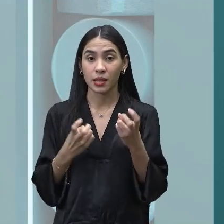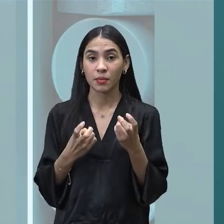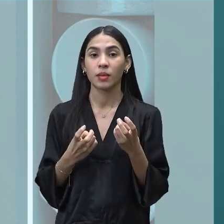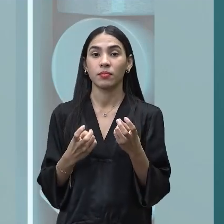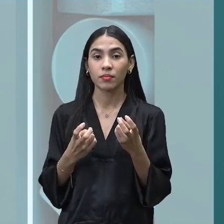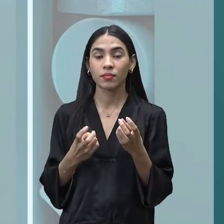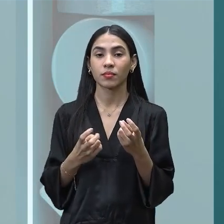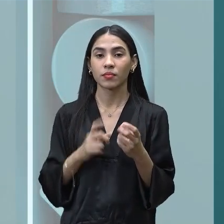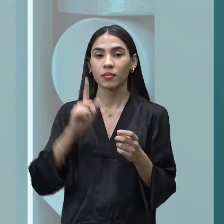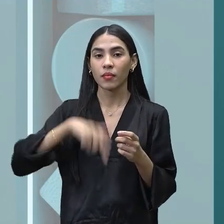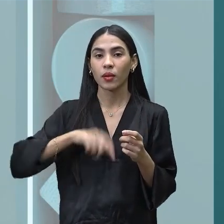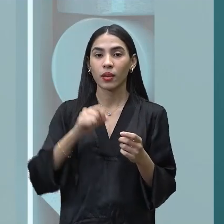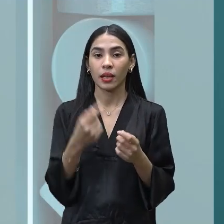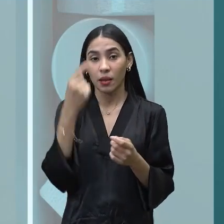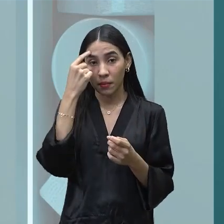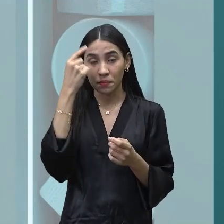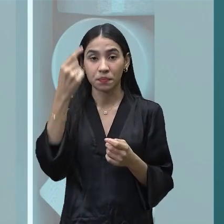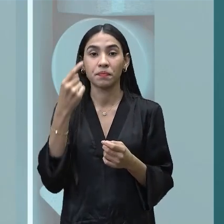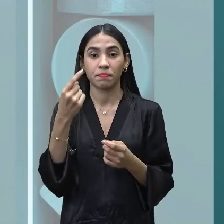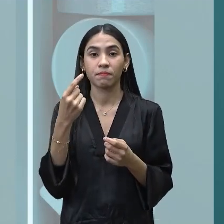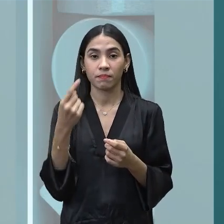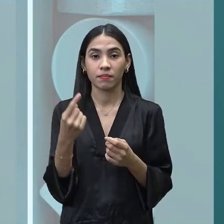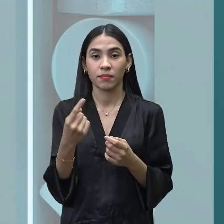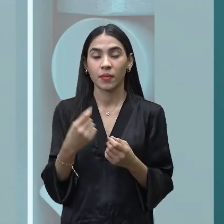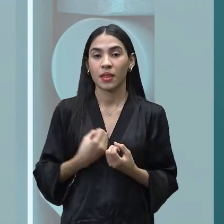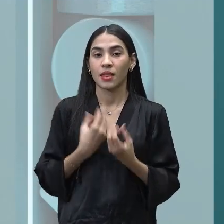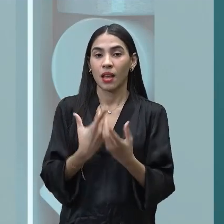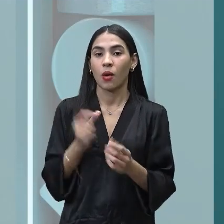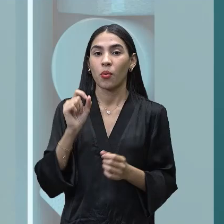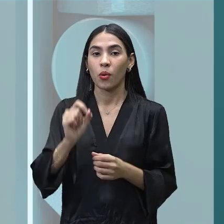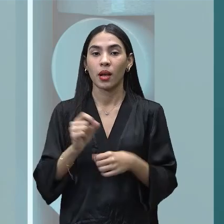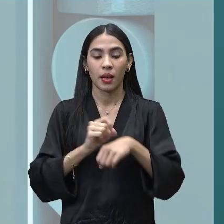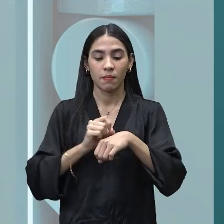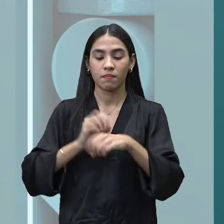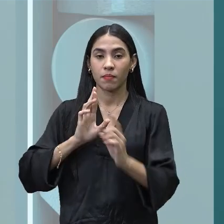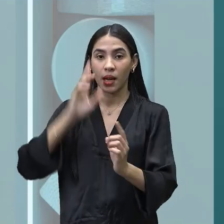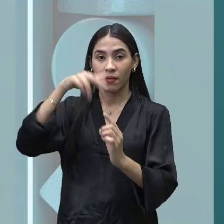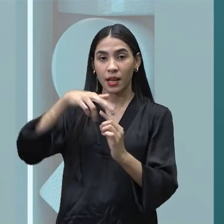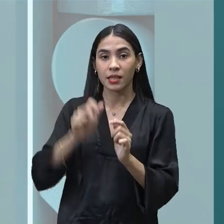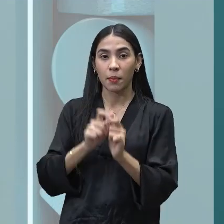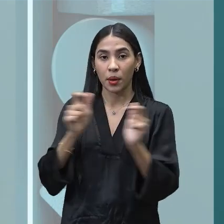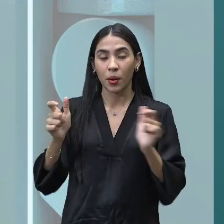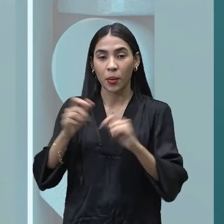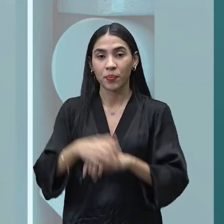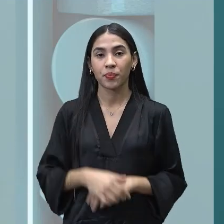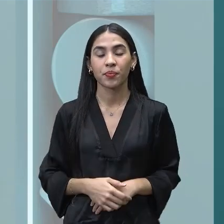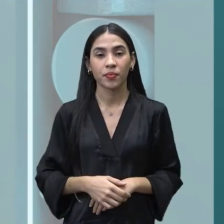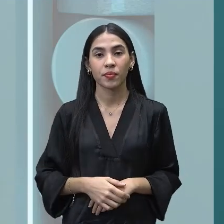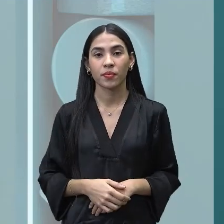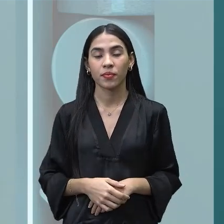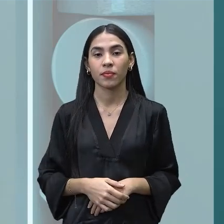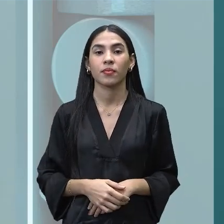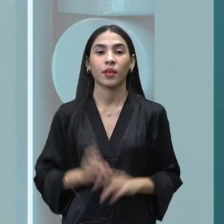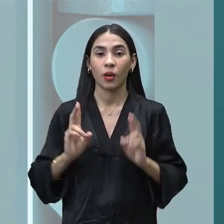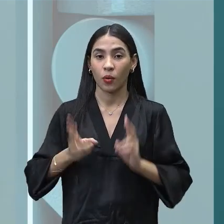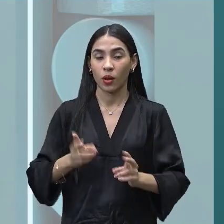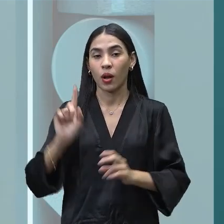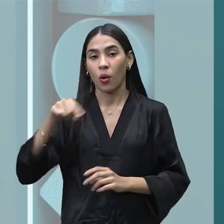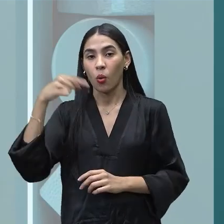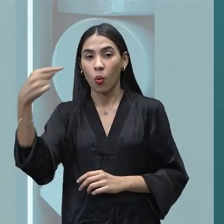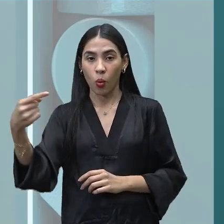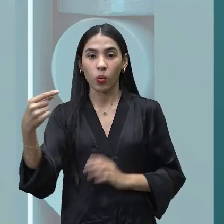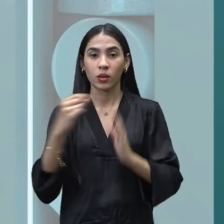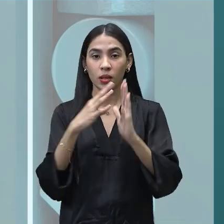de forma intencional para dar esse destaque. Ok? Agora vamos seguir com outra figura